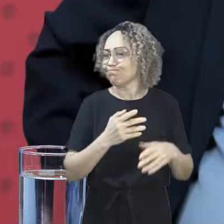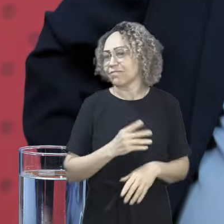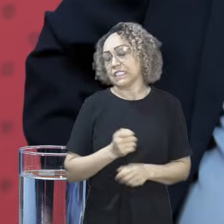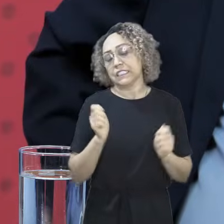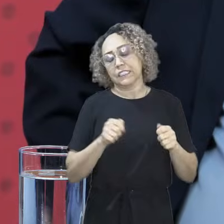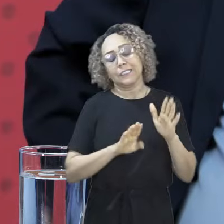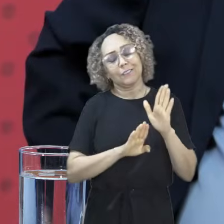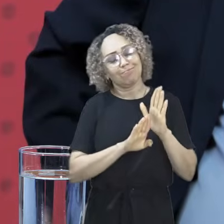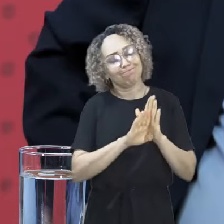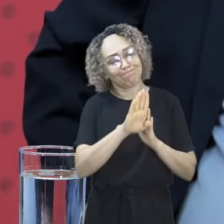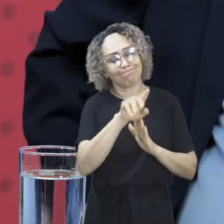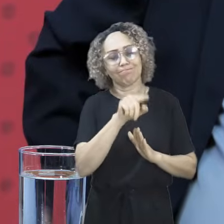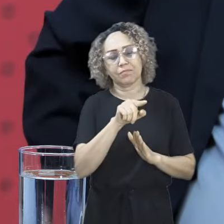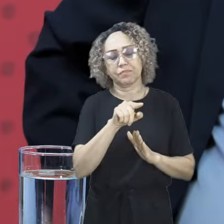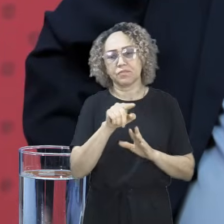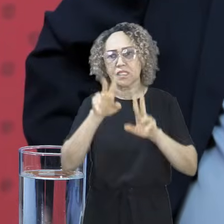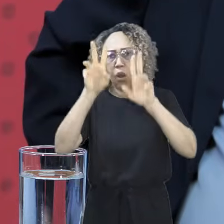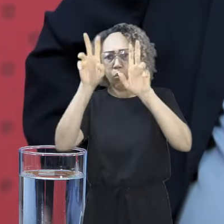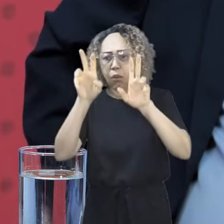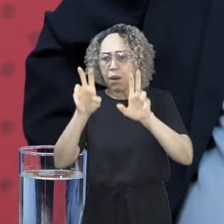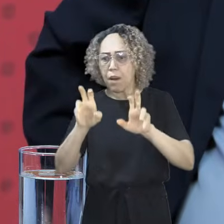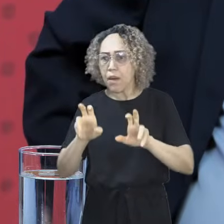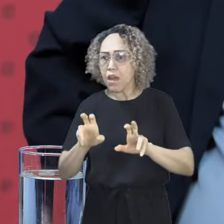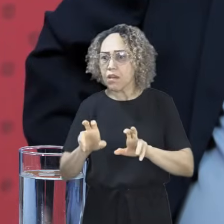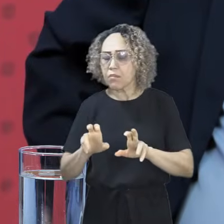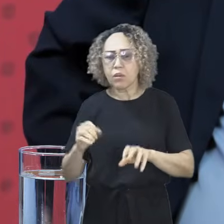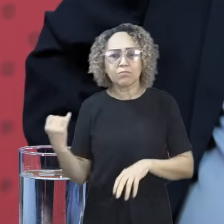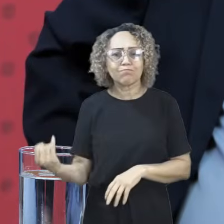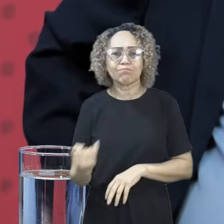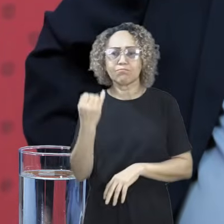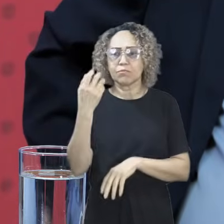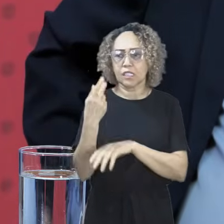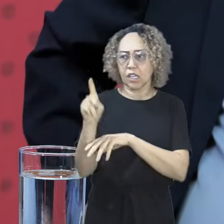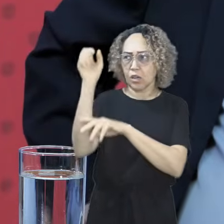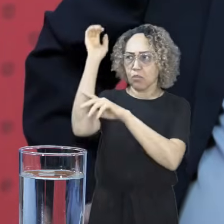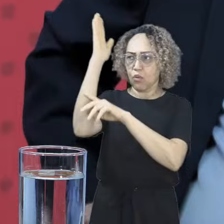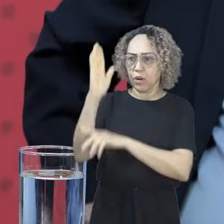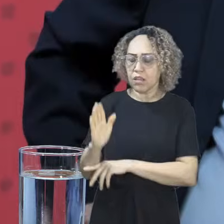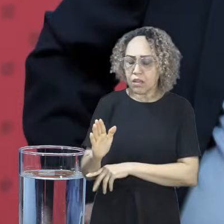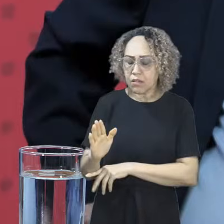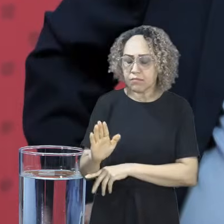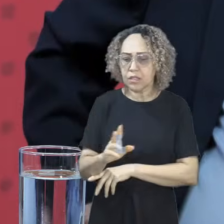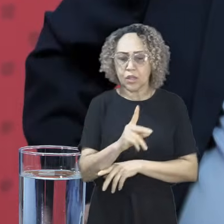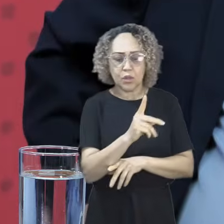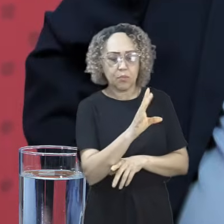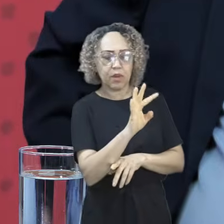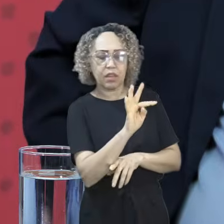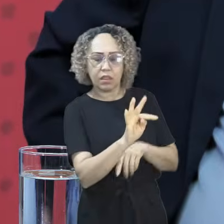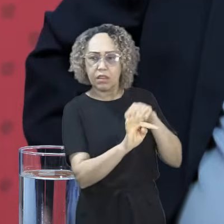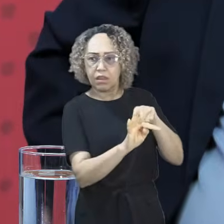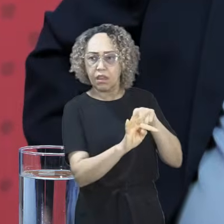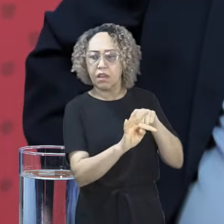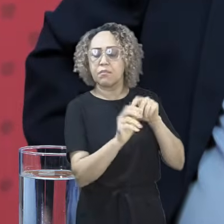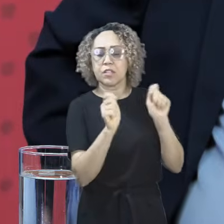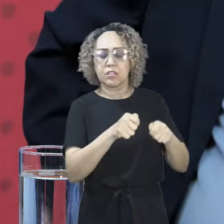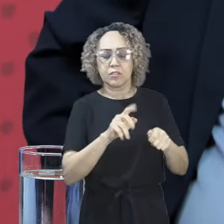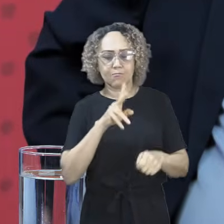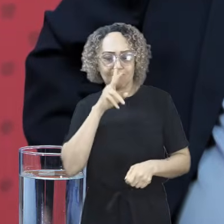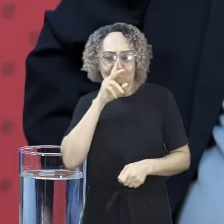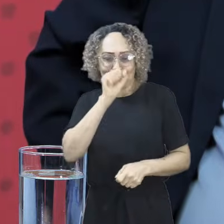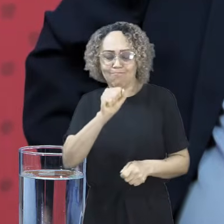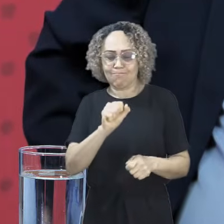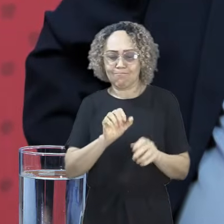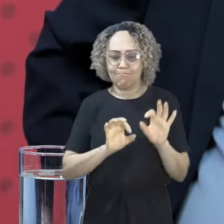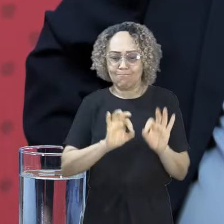importantes para o país, né, e o PT precisa estar forte, precisa estar organizado para